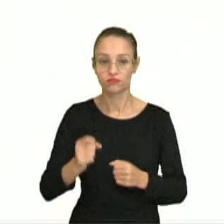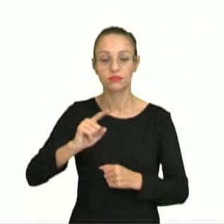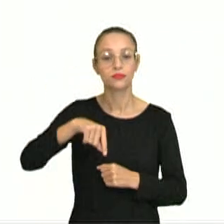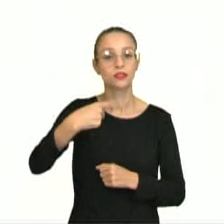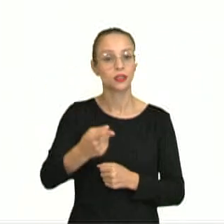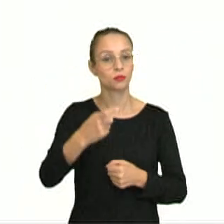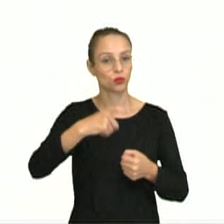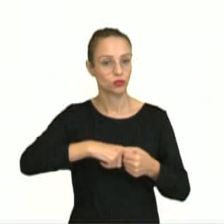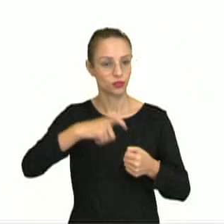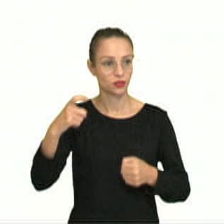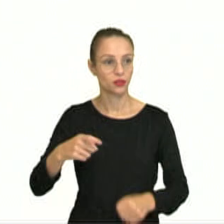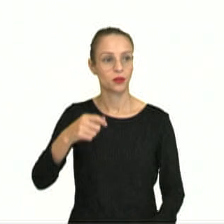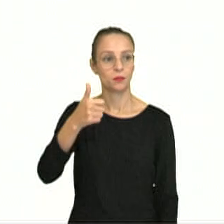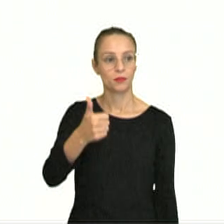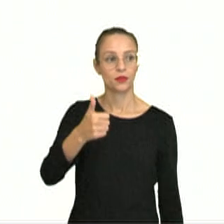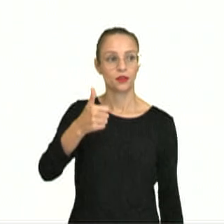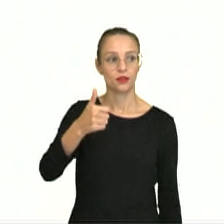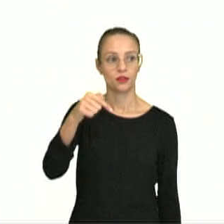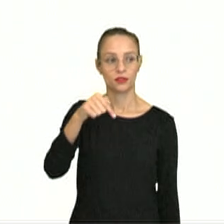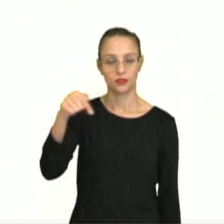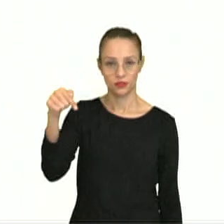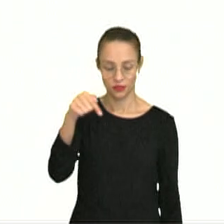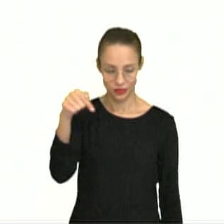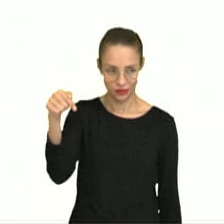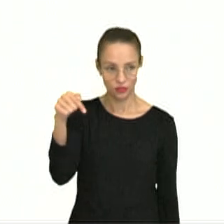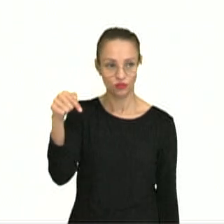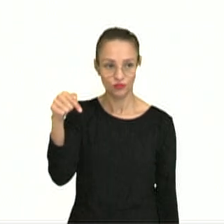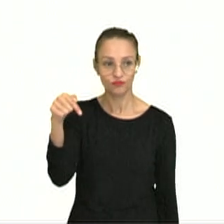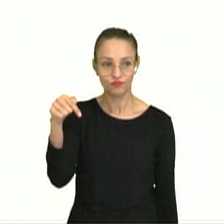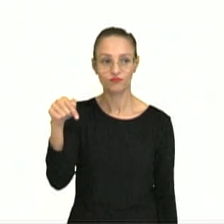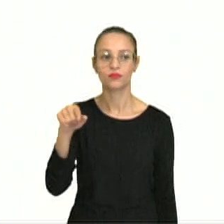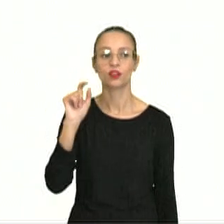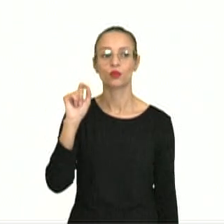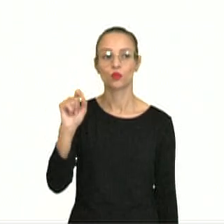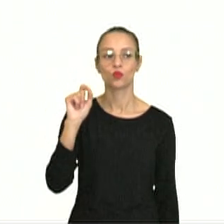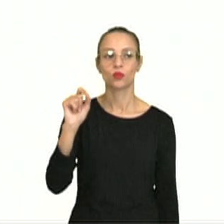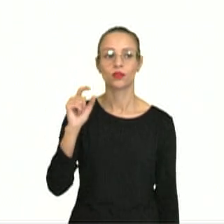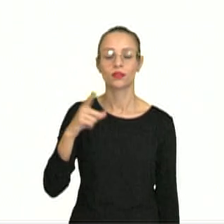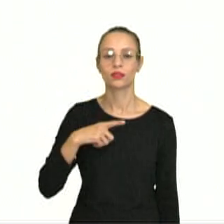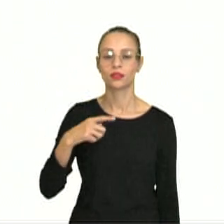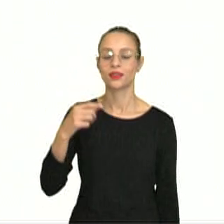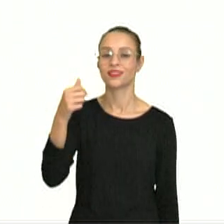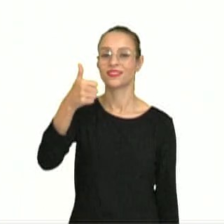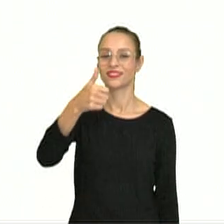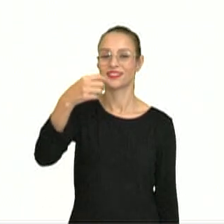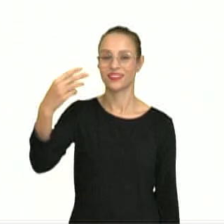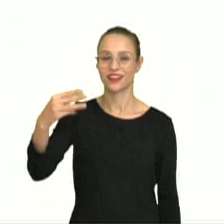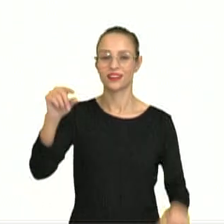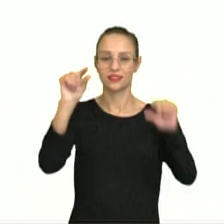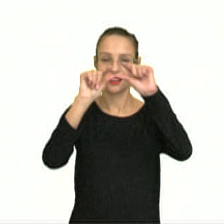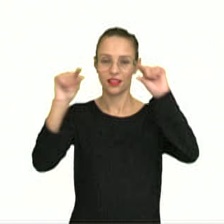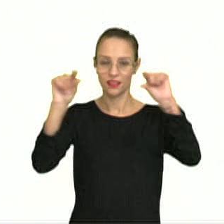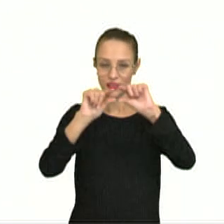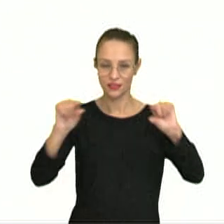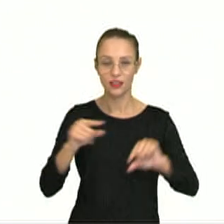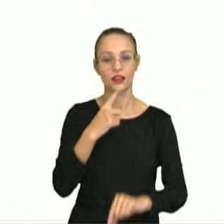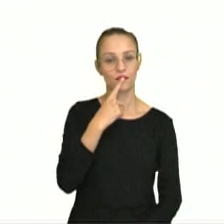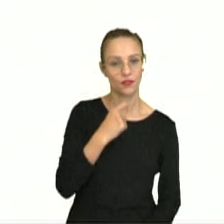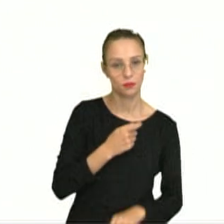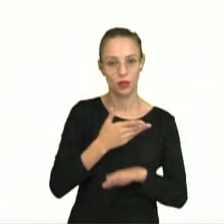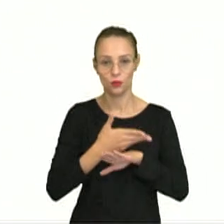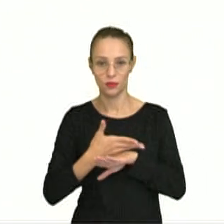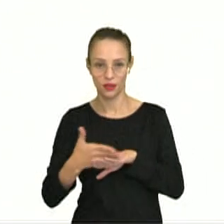independência, né? Então, em 1777, e ela tem 13 listras que intercalam o vermelho e o